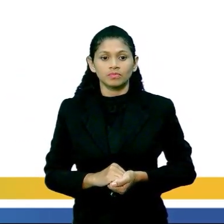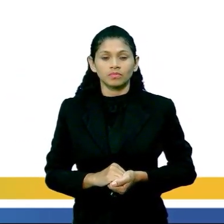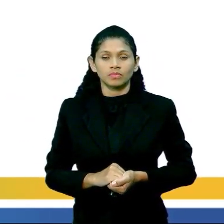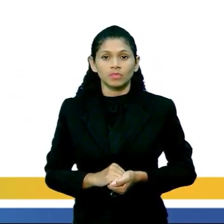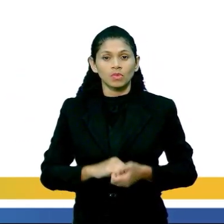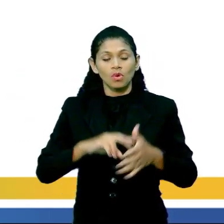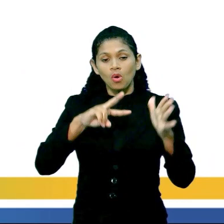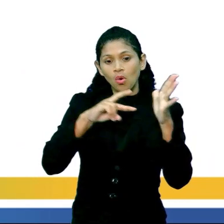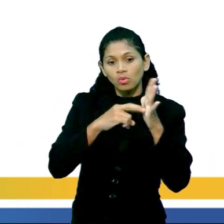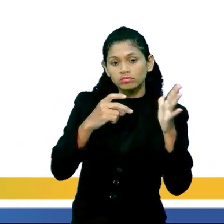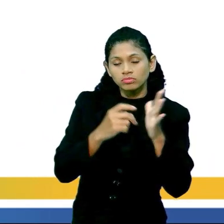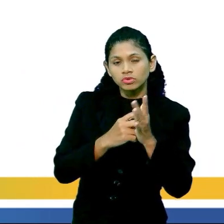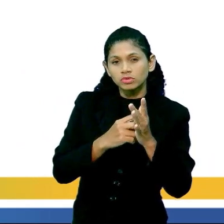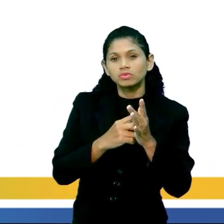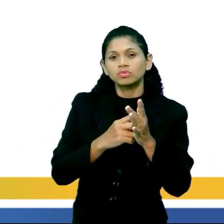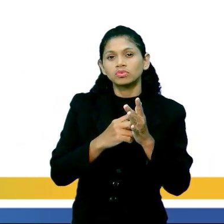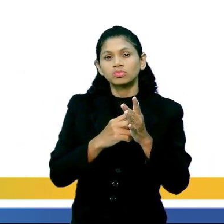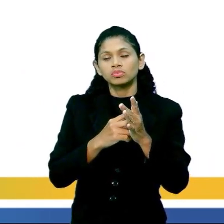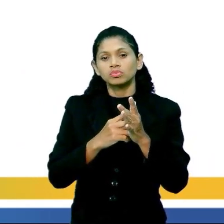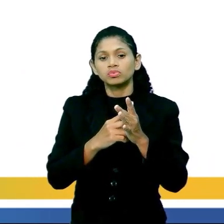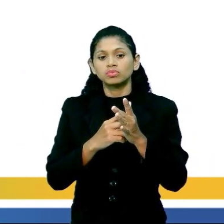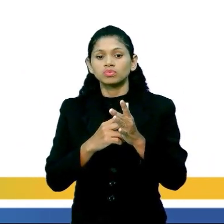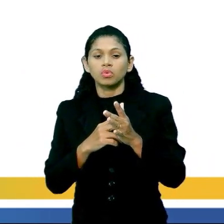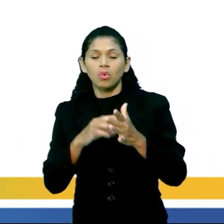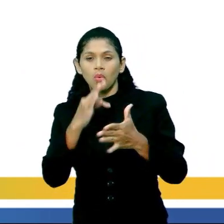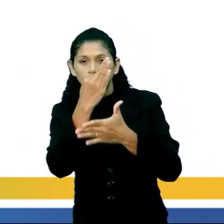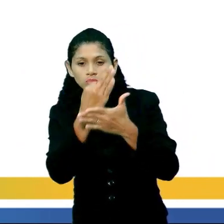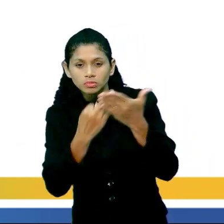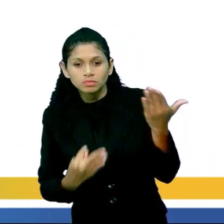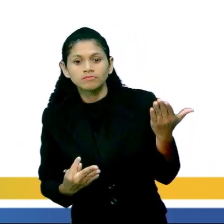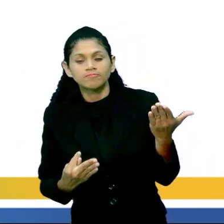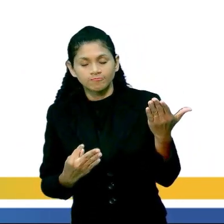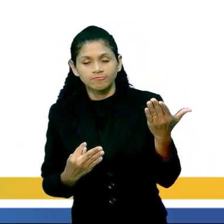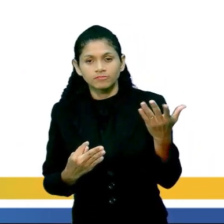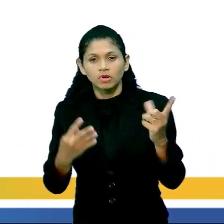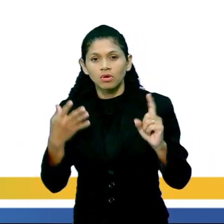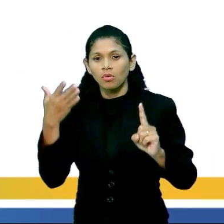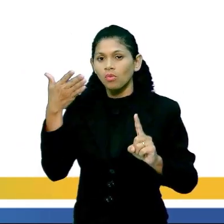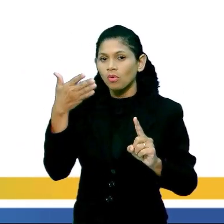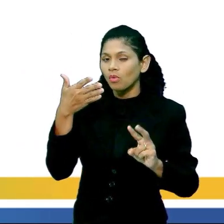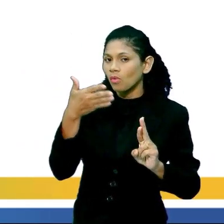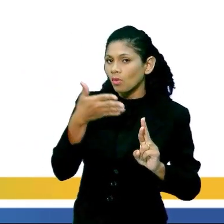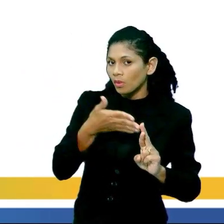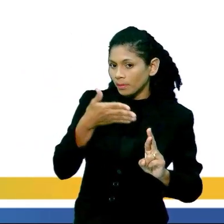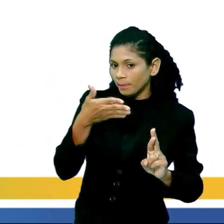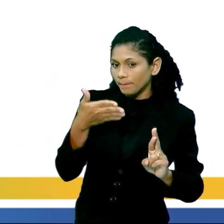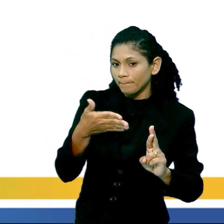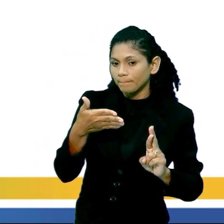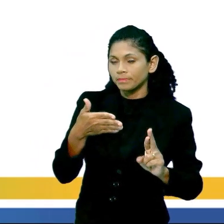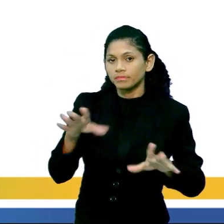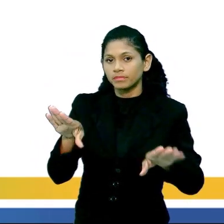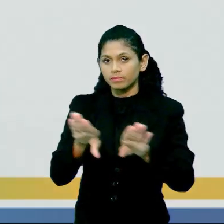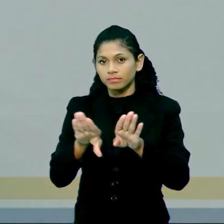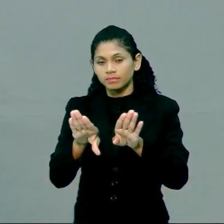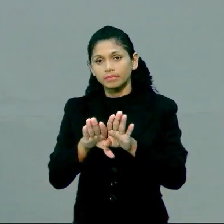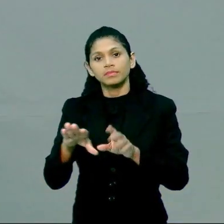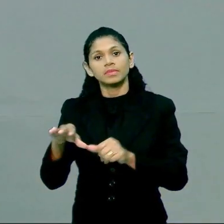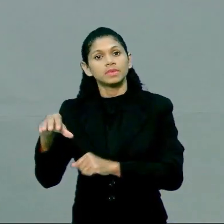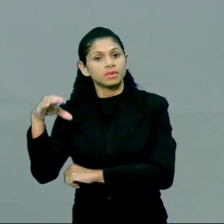Conceitual, contextual, referencial e conotativa, tá? Então, quando eu